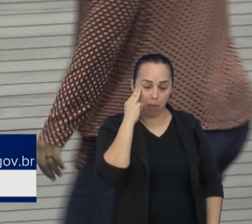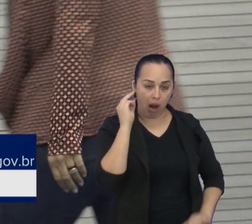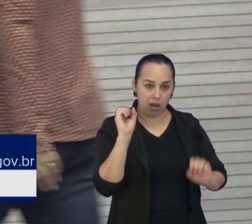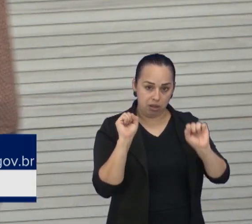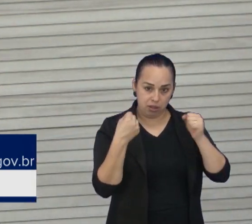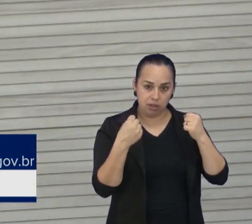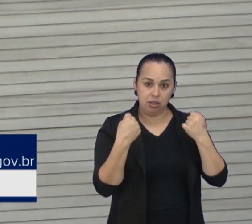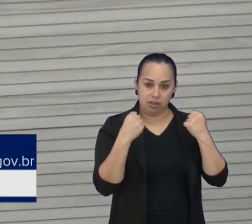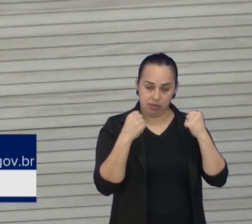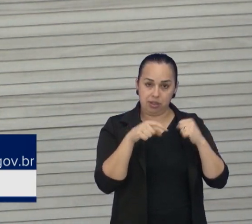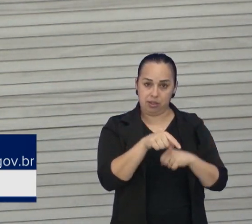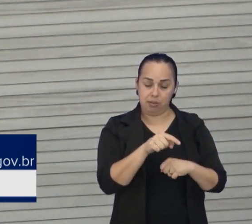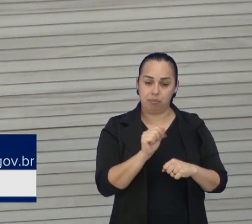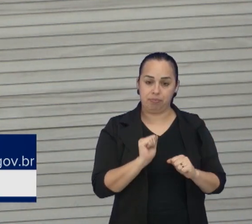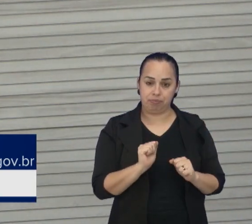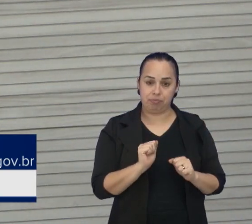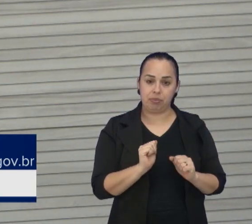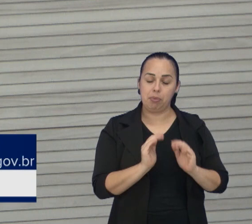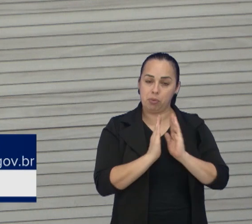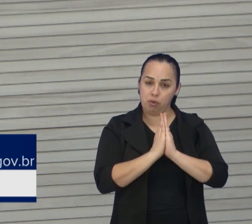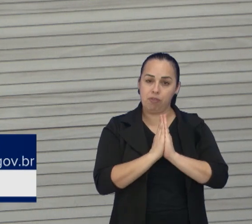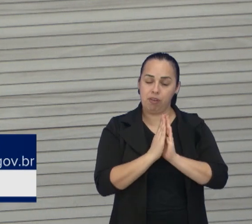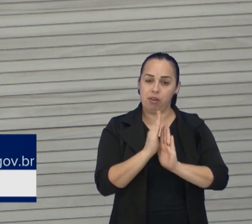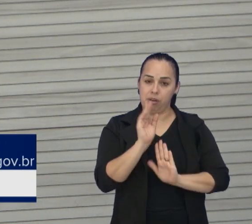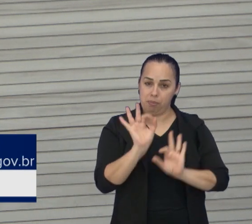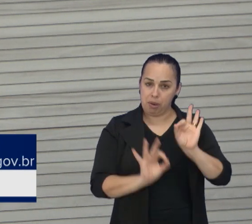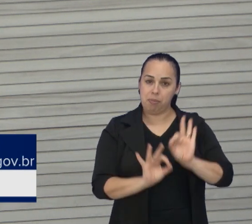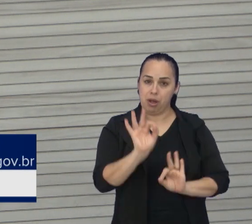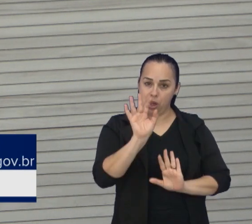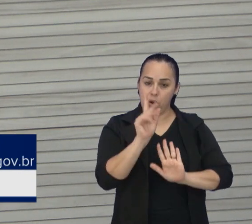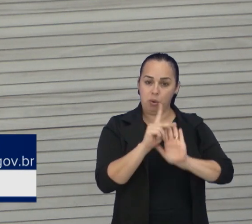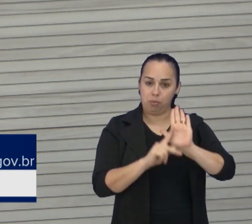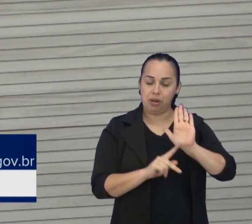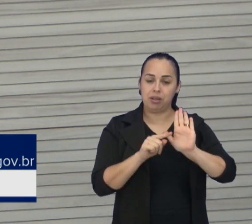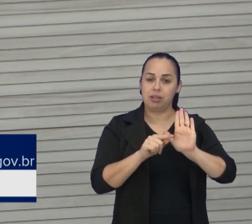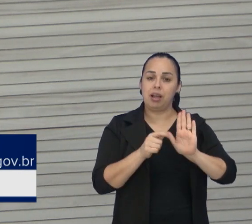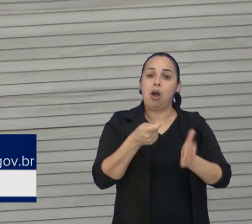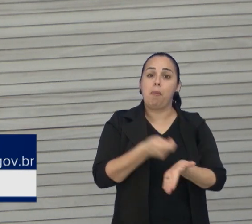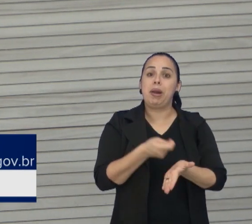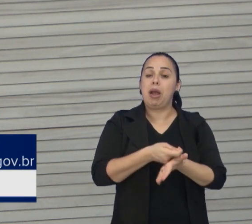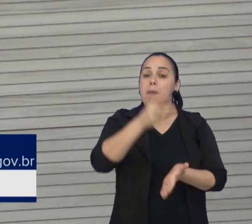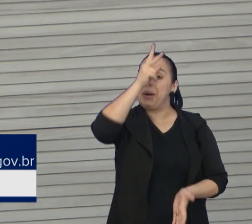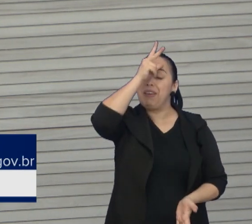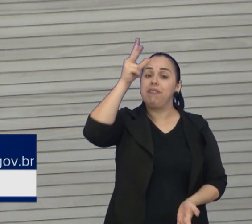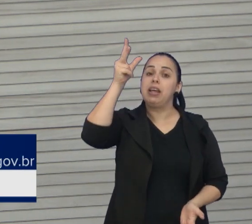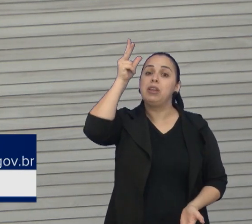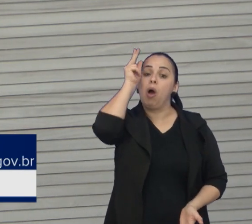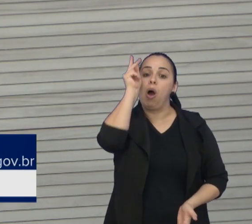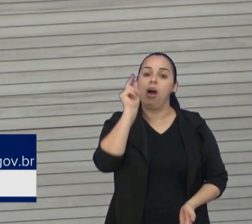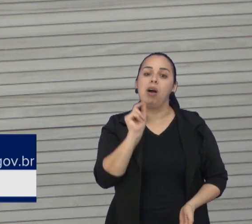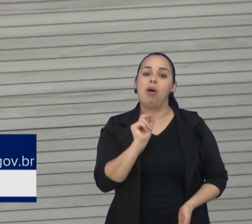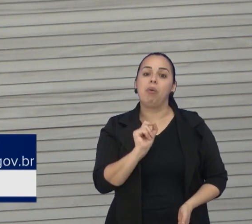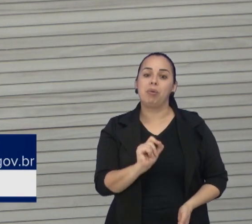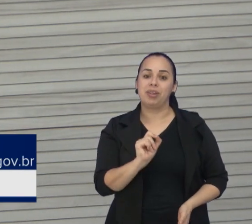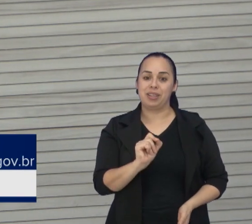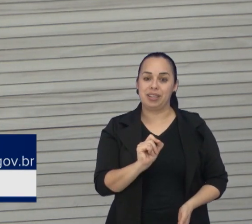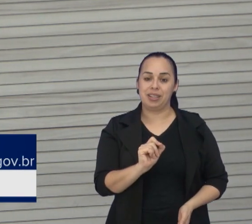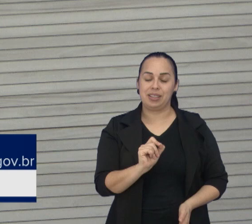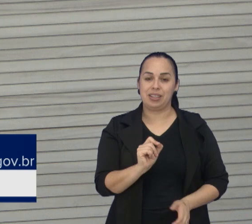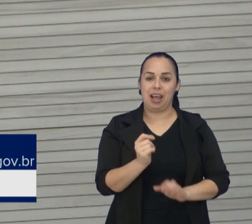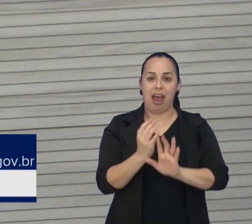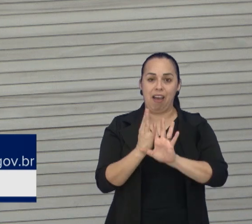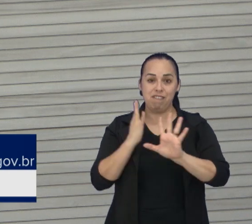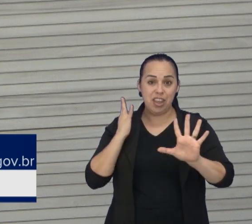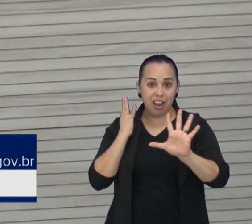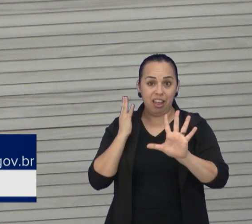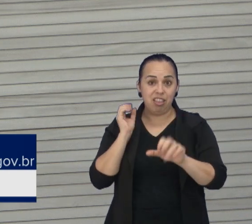com a maioria aí, fazer um projeto para ele obrigar o prefeito a fazer acabar com a fila de